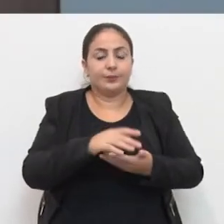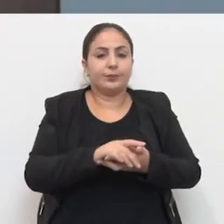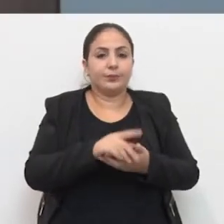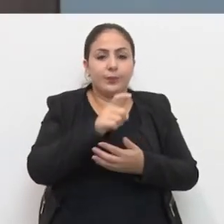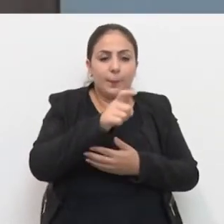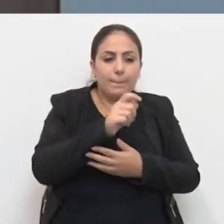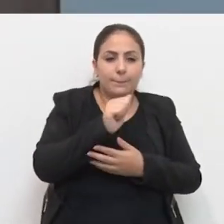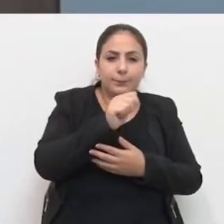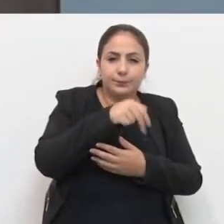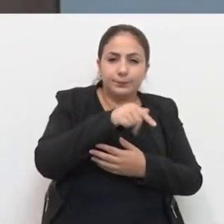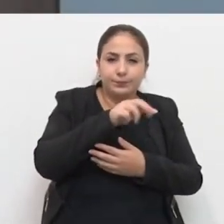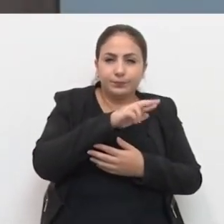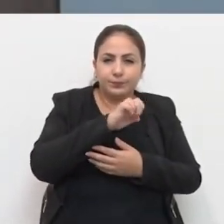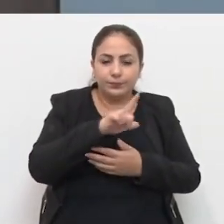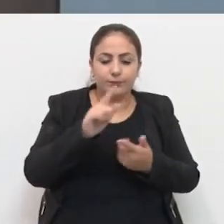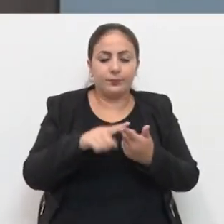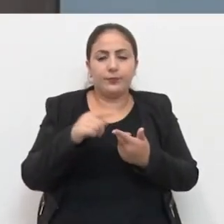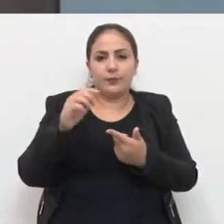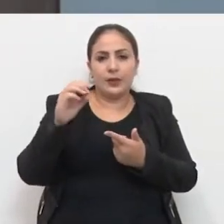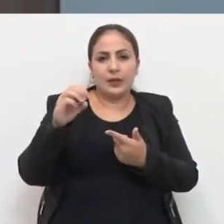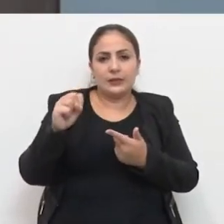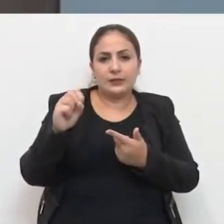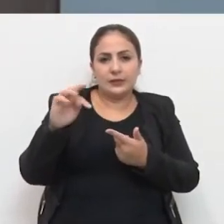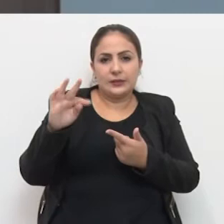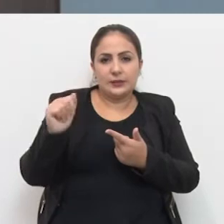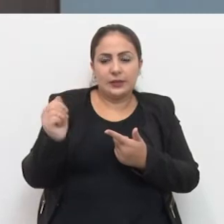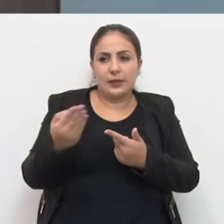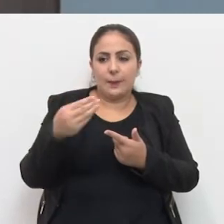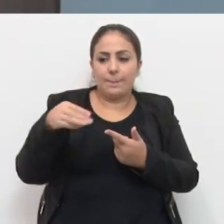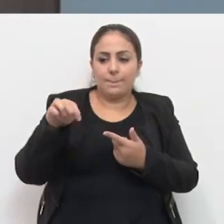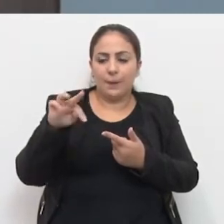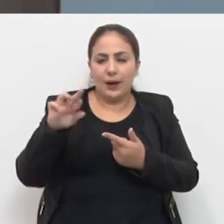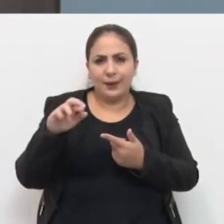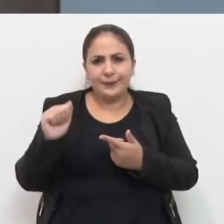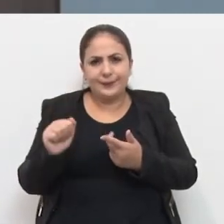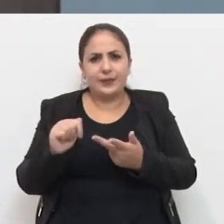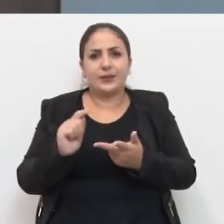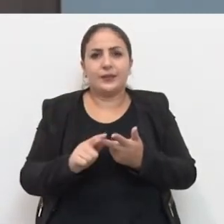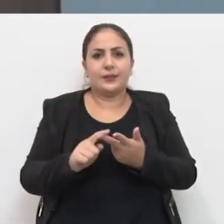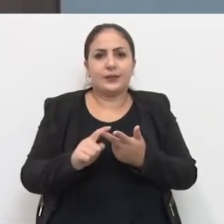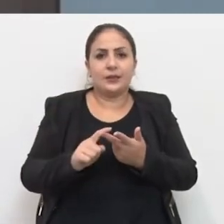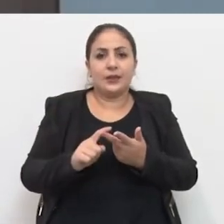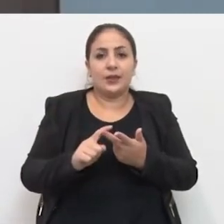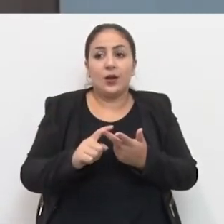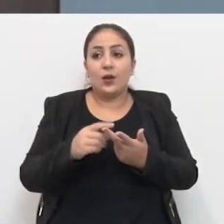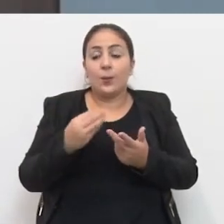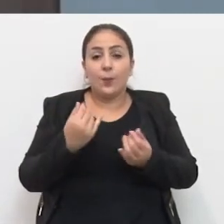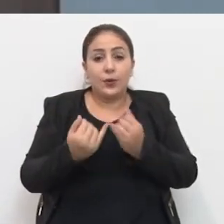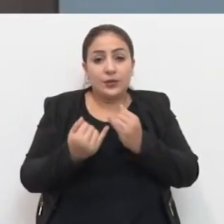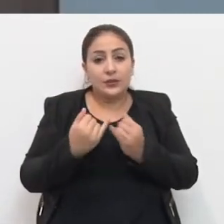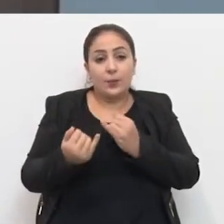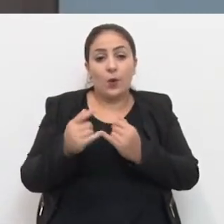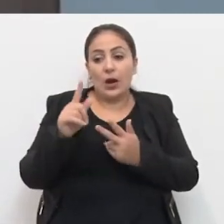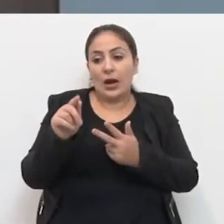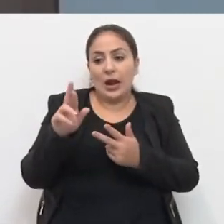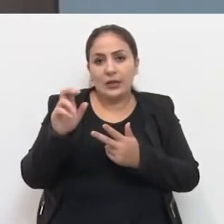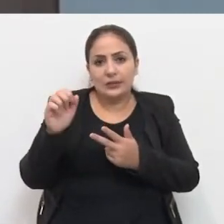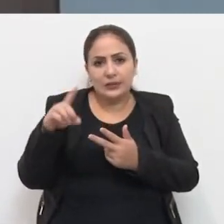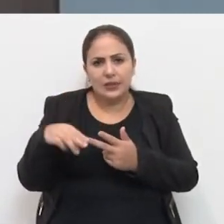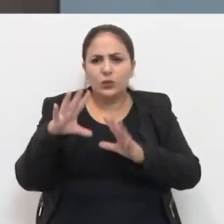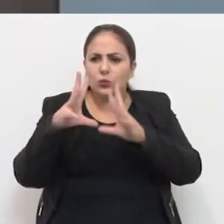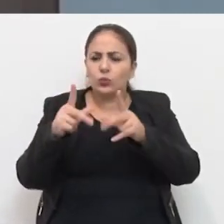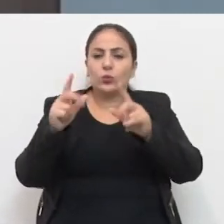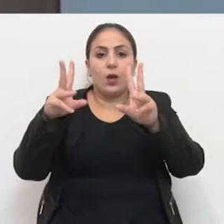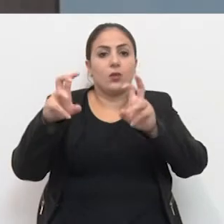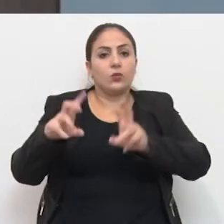Xangri-Lá, Vila Jardim, Santa Marta, o distrito Paulo Rossato, a questão do Vale Garden Natural. Todos são